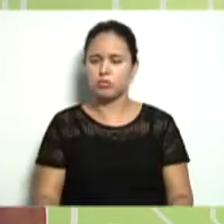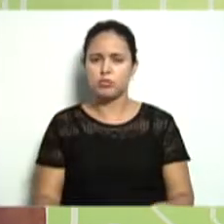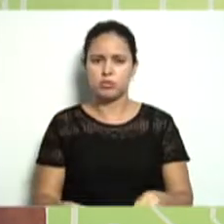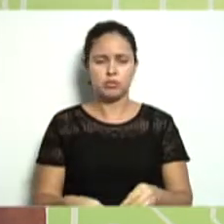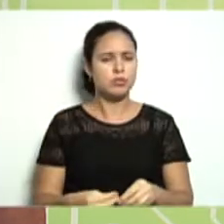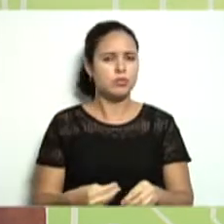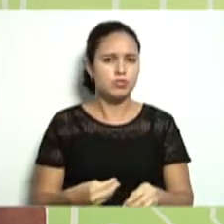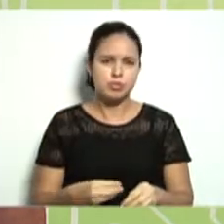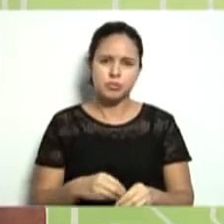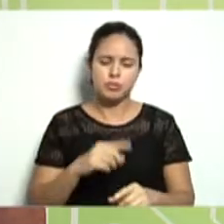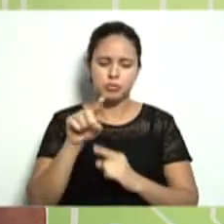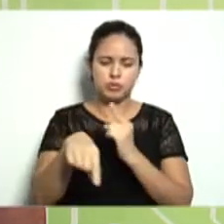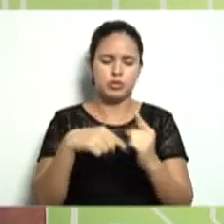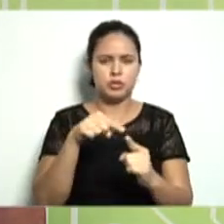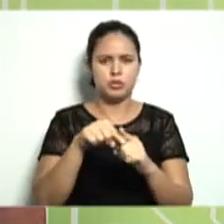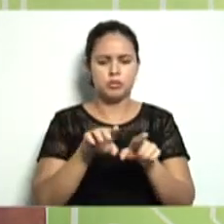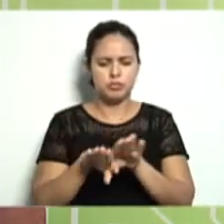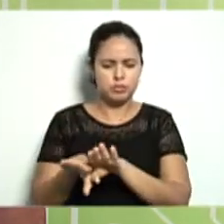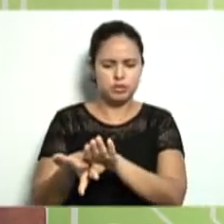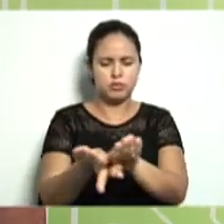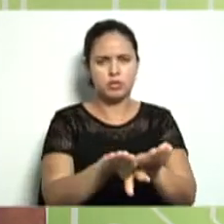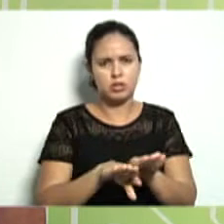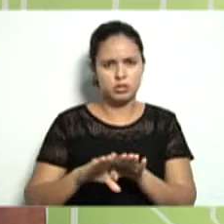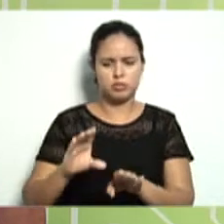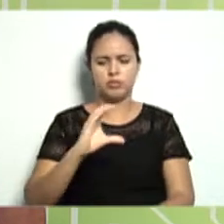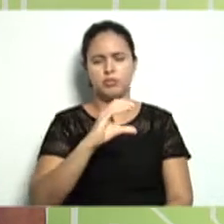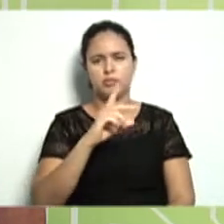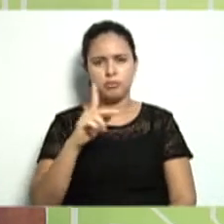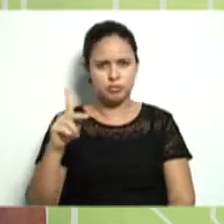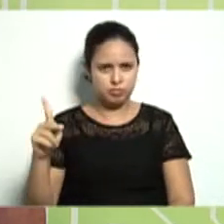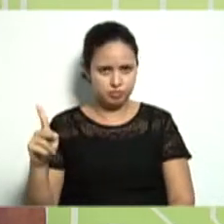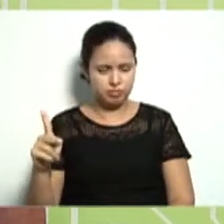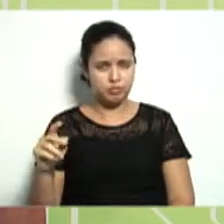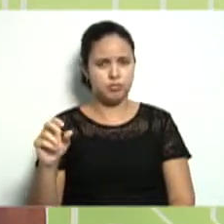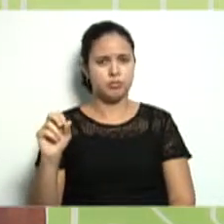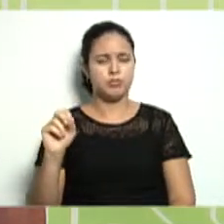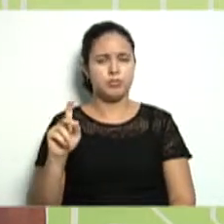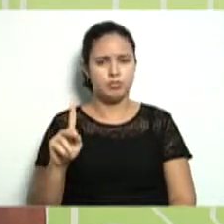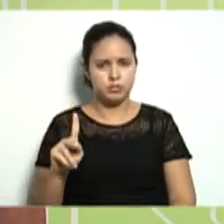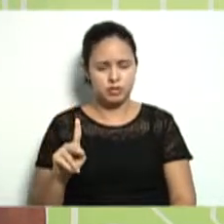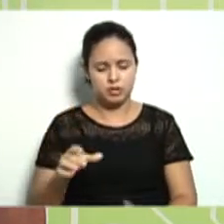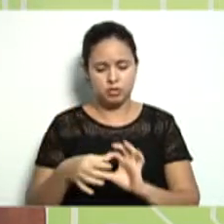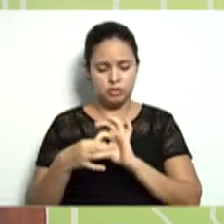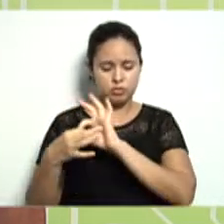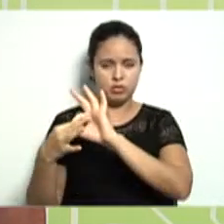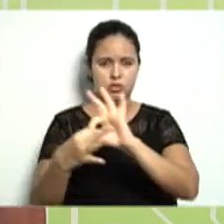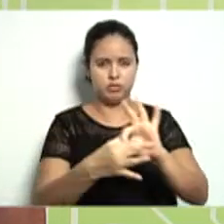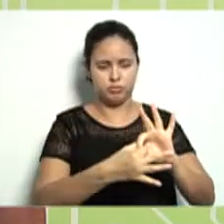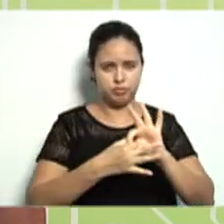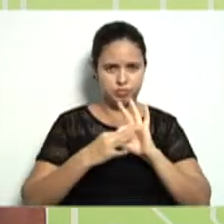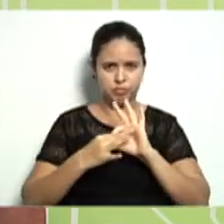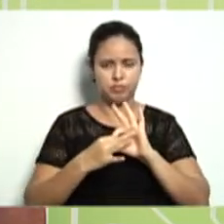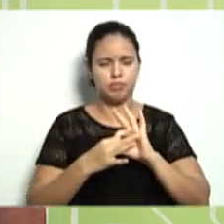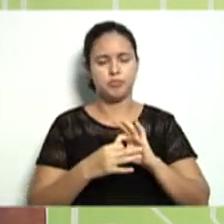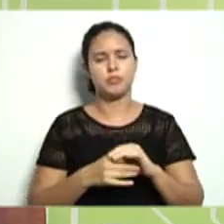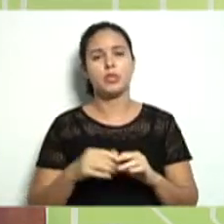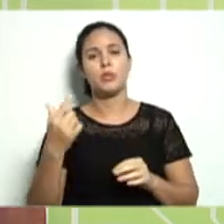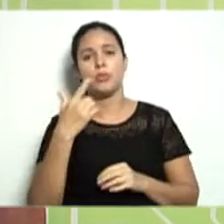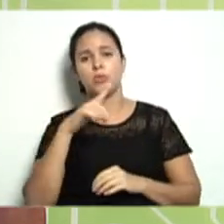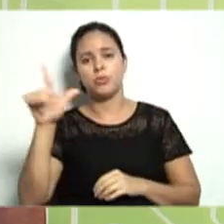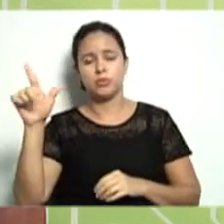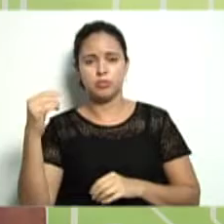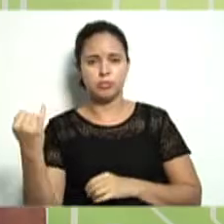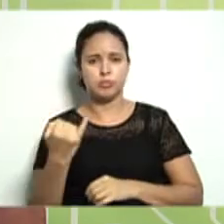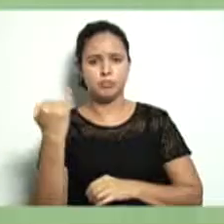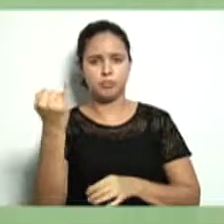um objetivo comum que tem da cooperativa de alcançar os seus resultados da união cooperativa. Outra coisa que é importante